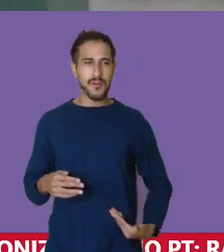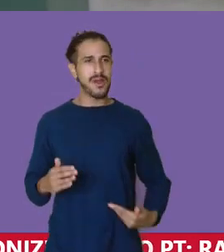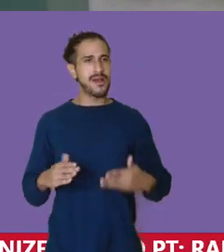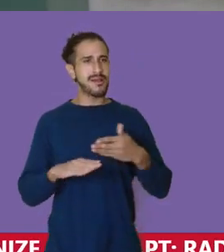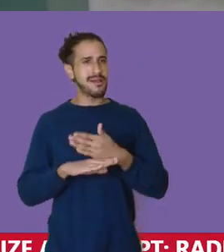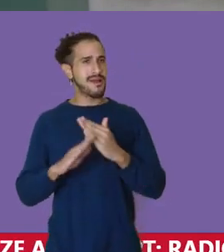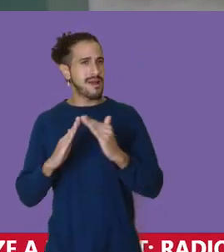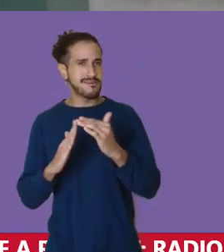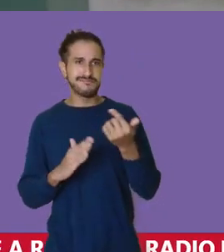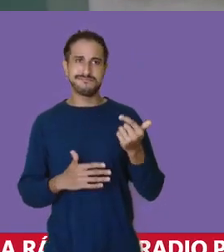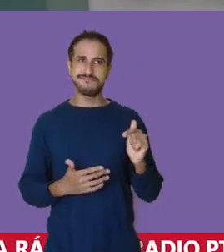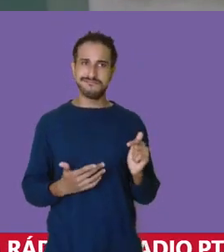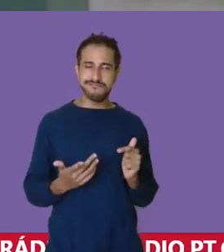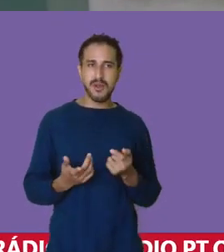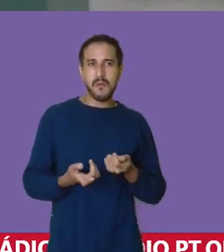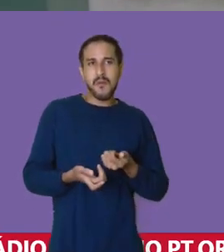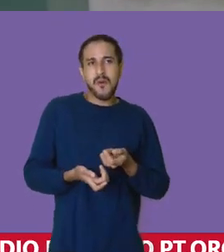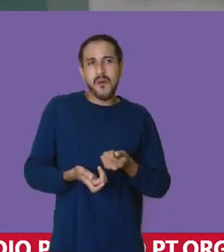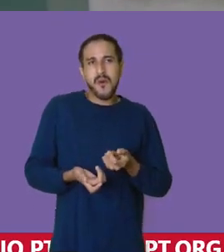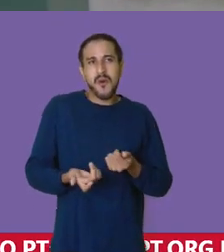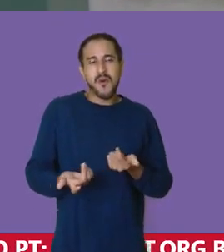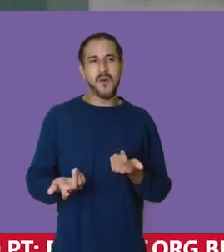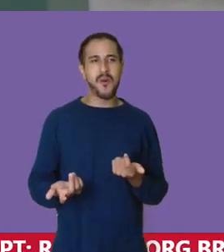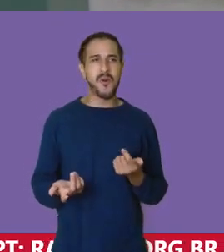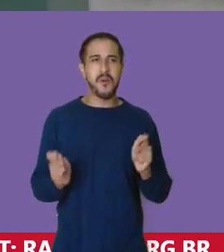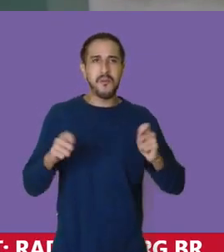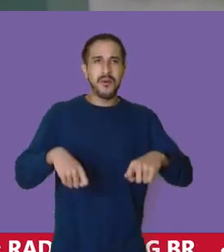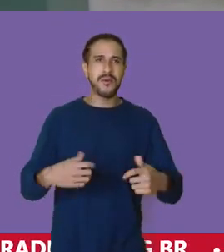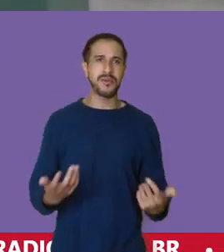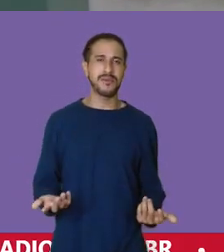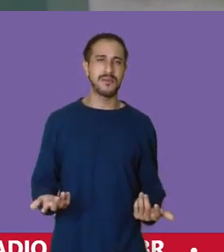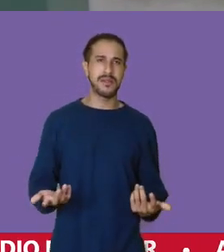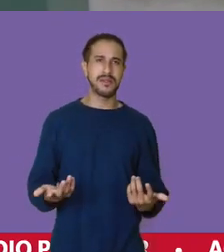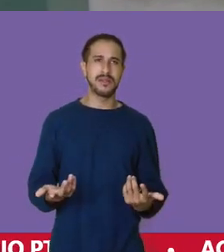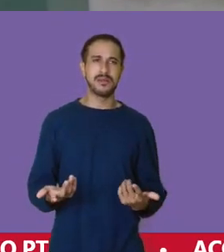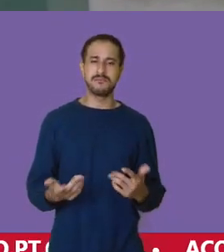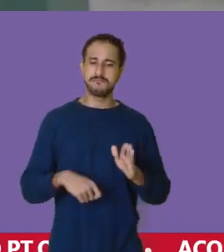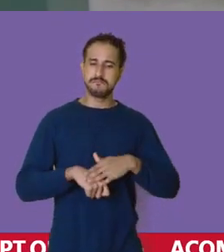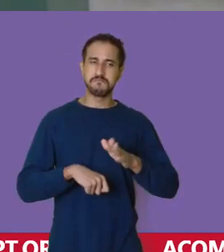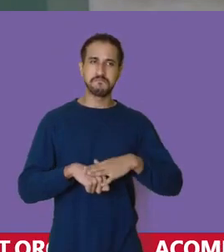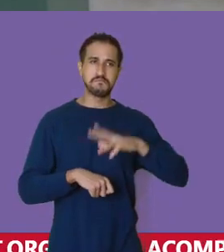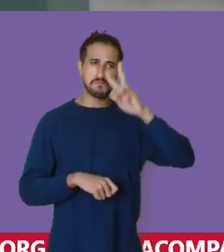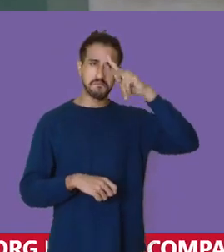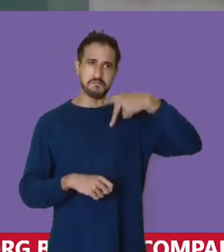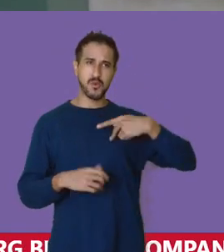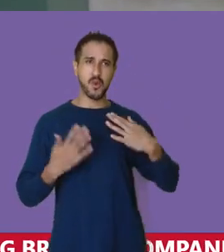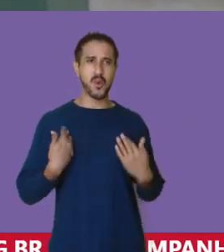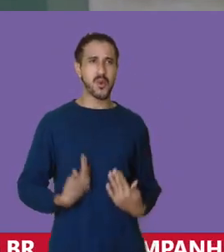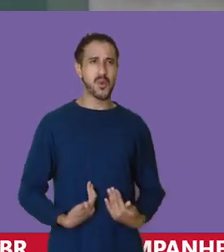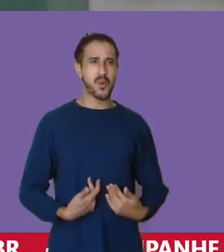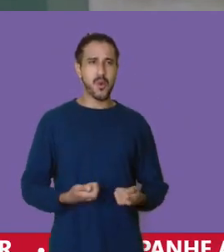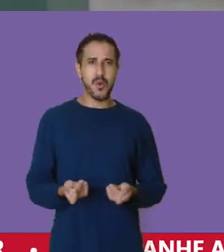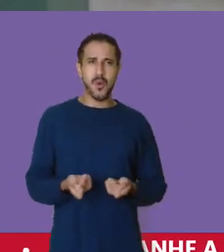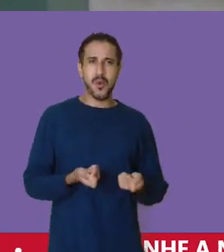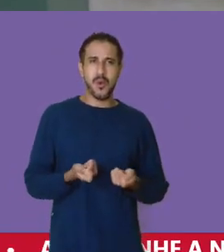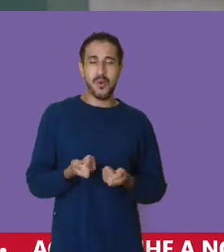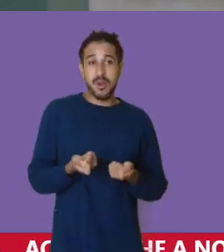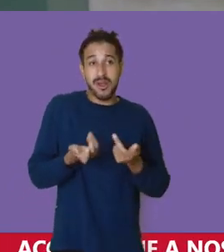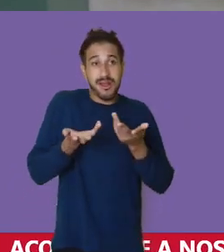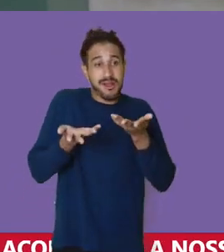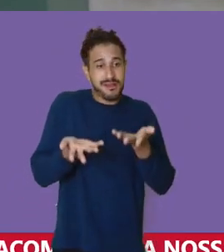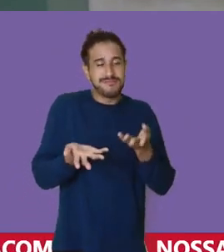moradia, e poucas possibilidades de autonomia sobre os seus corpos, e isso,